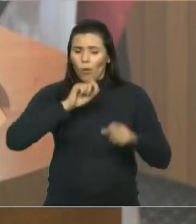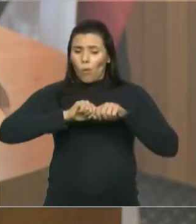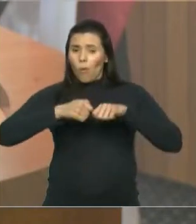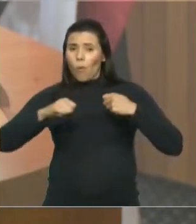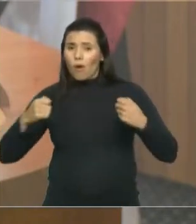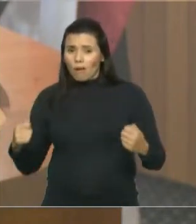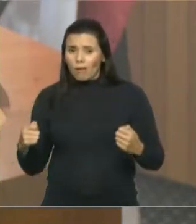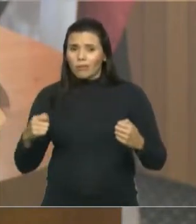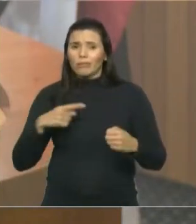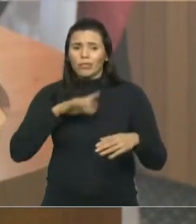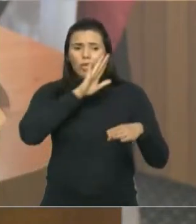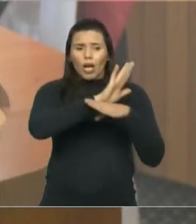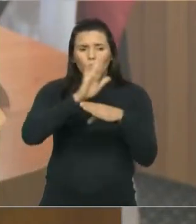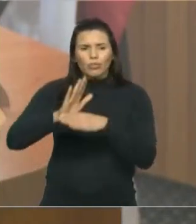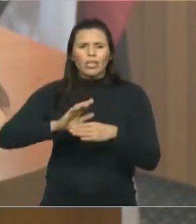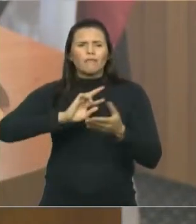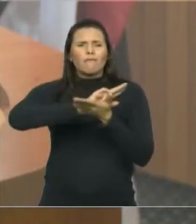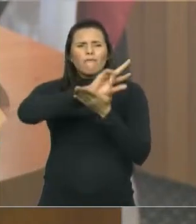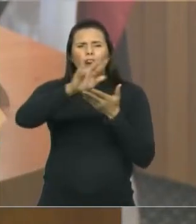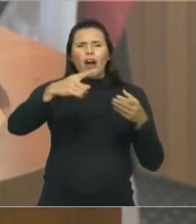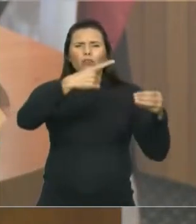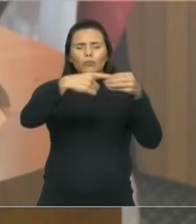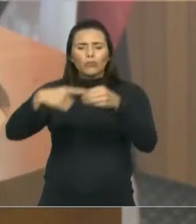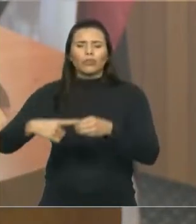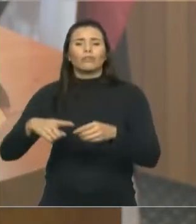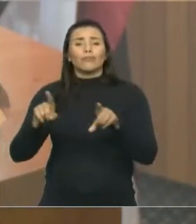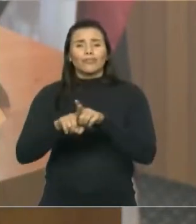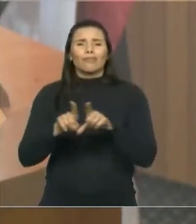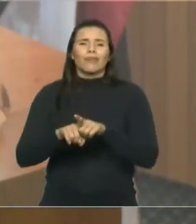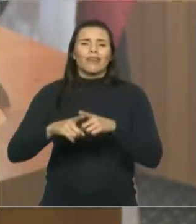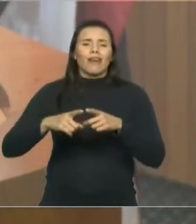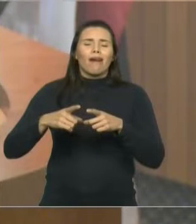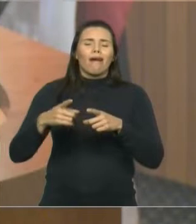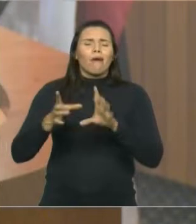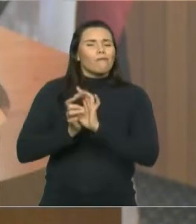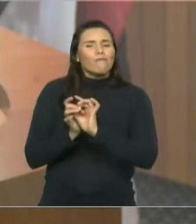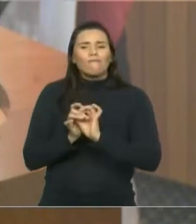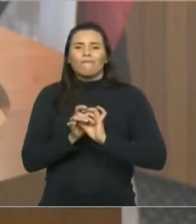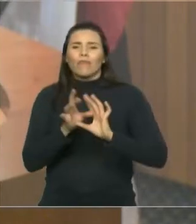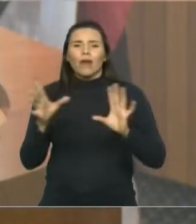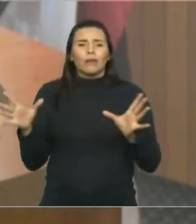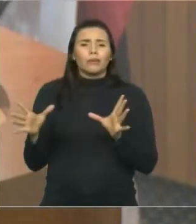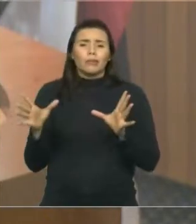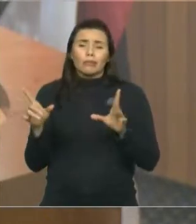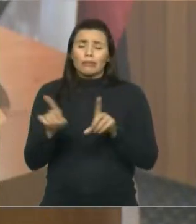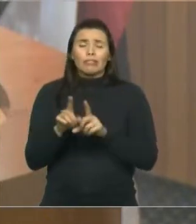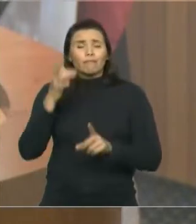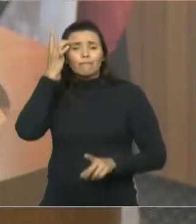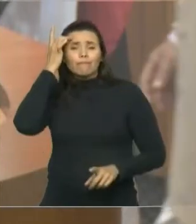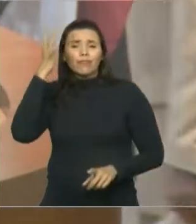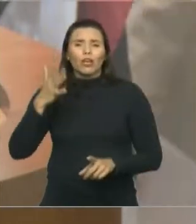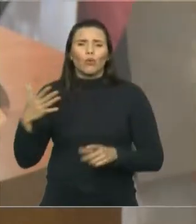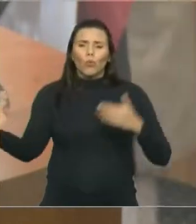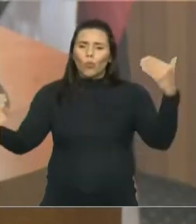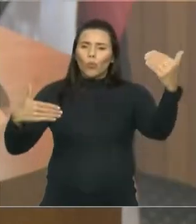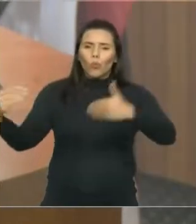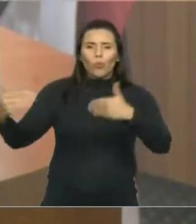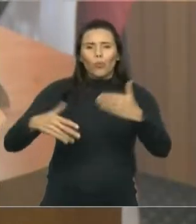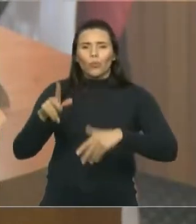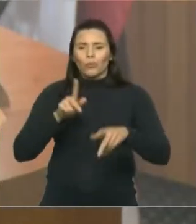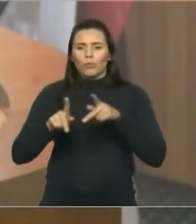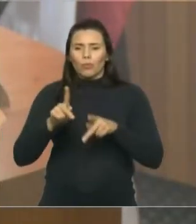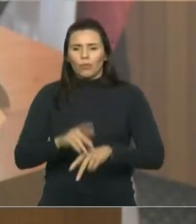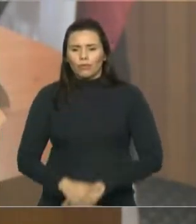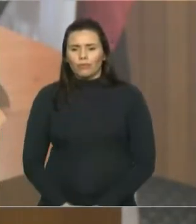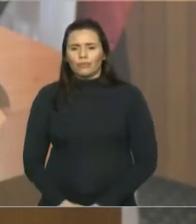compartilhada e o acesso da população que foi facilitado. Pode passar. Obviamente que houve resistência também